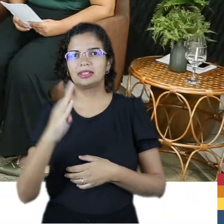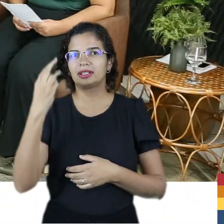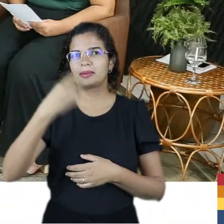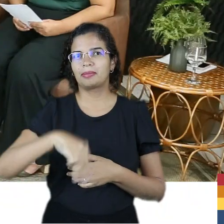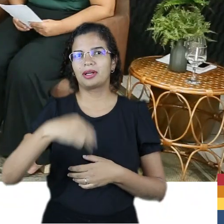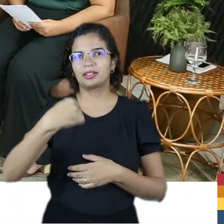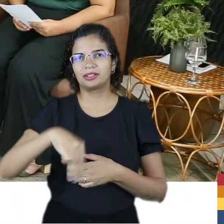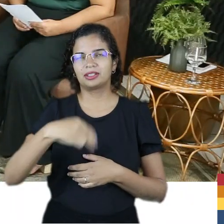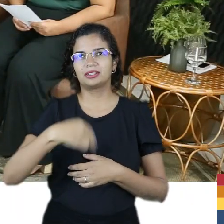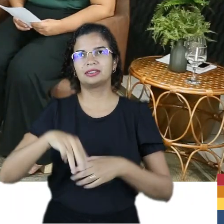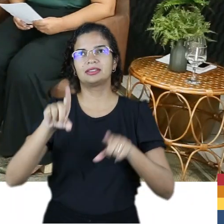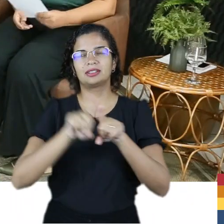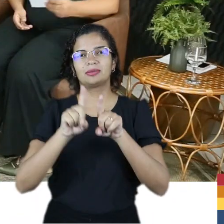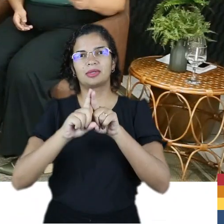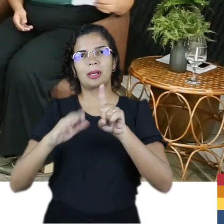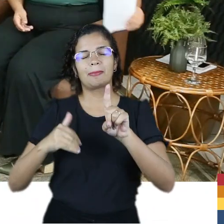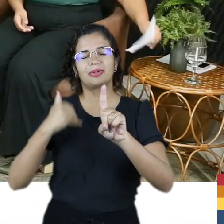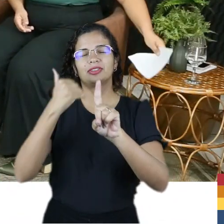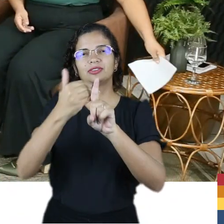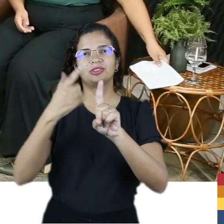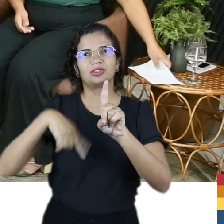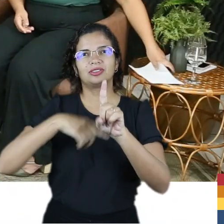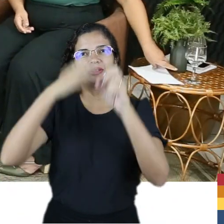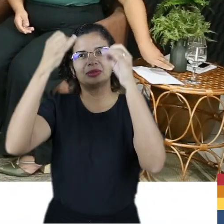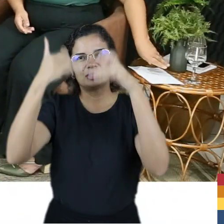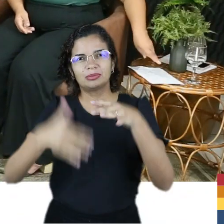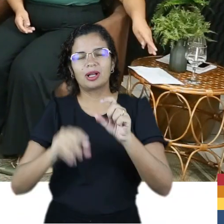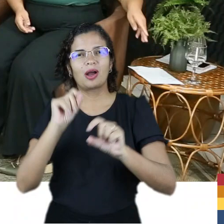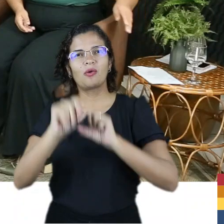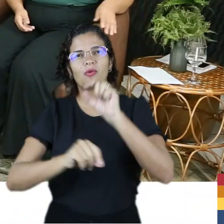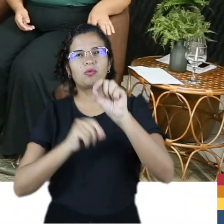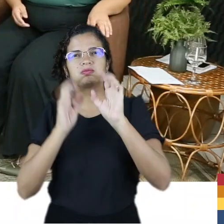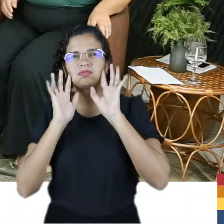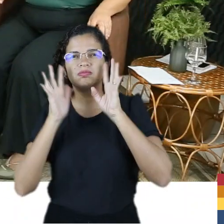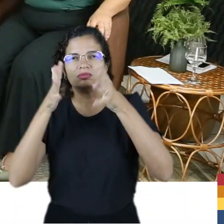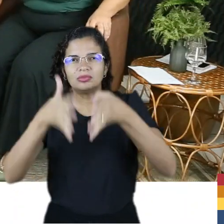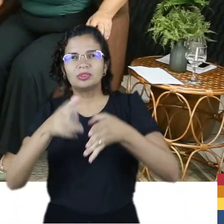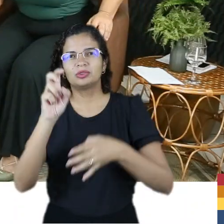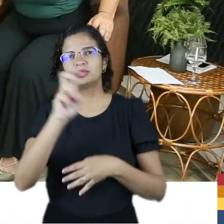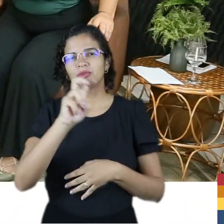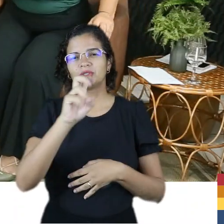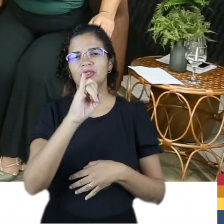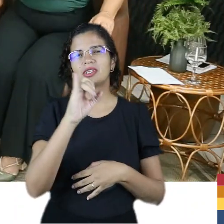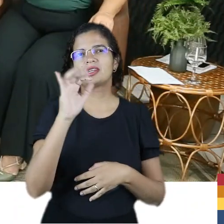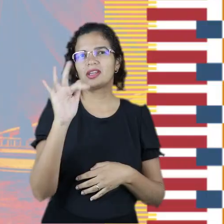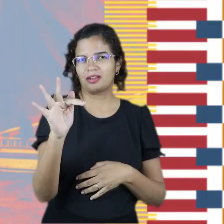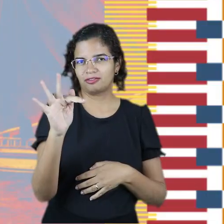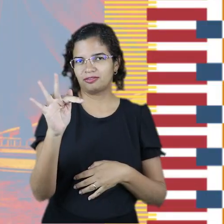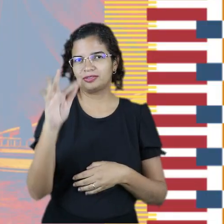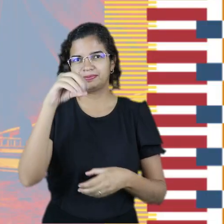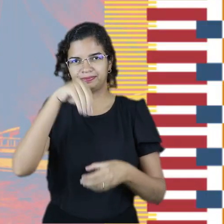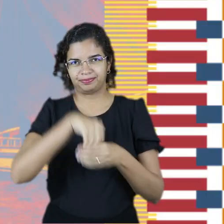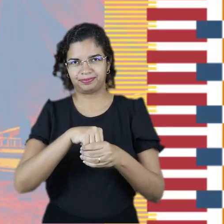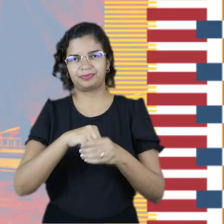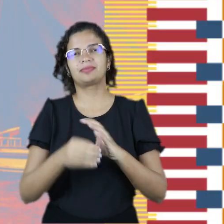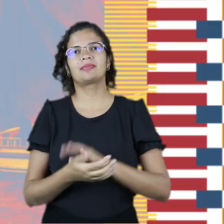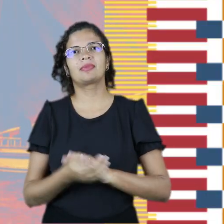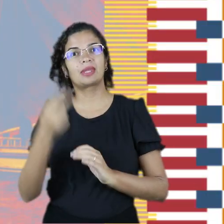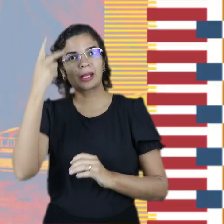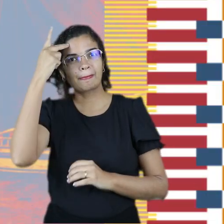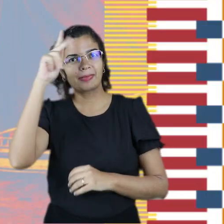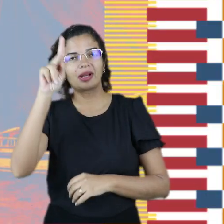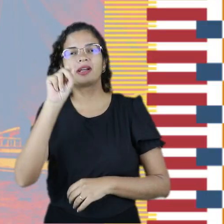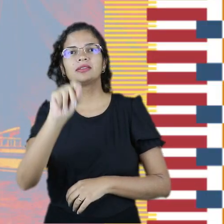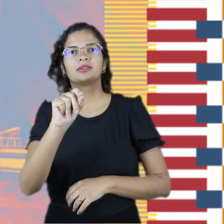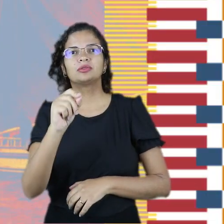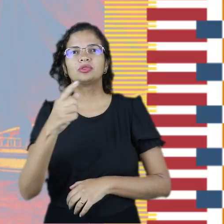e a importância de se oferecer esse quinto itinerário para os nossos jovens maranhenses. E aí, nós vamos iniciar a nossa fala